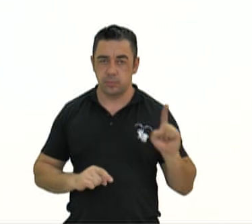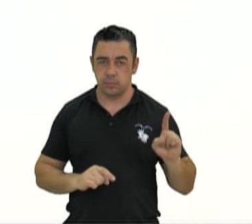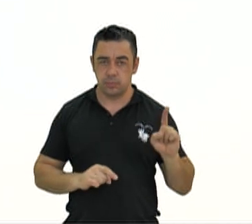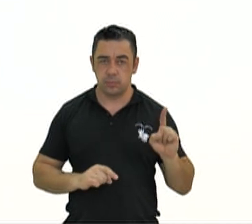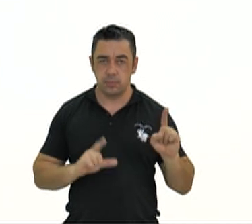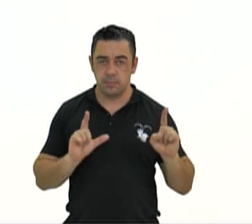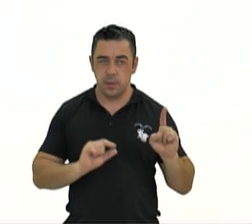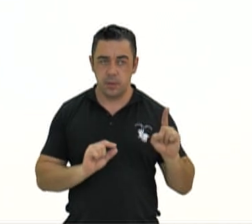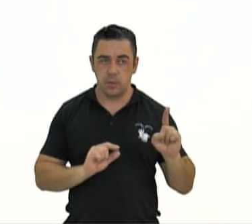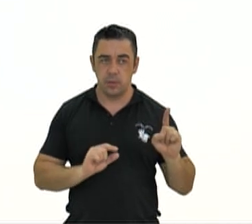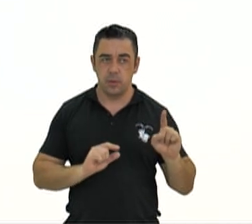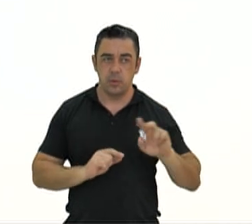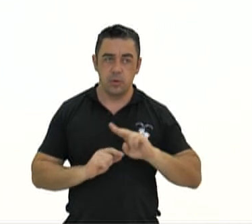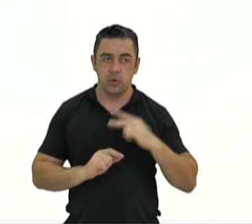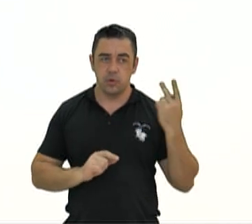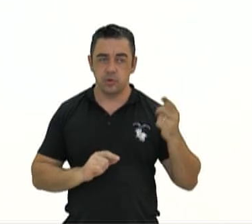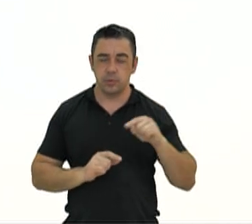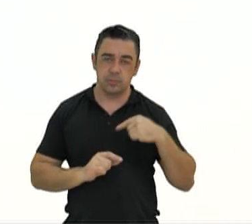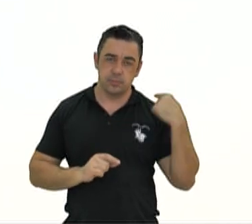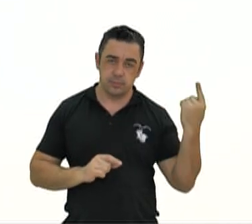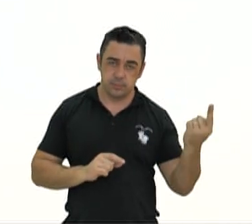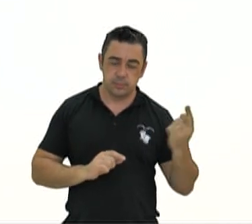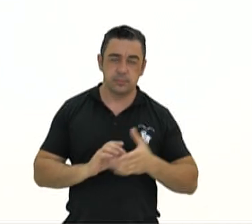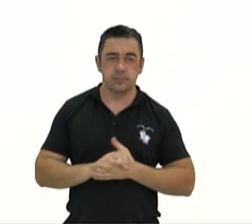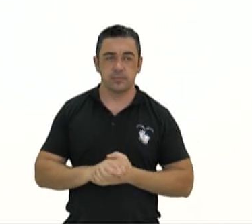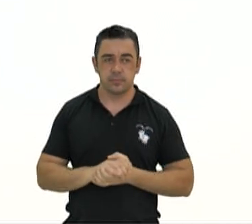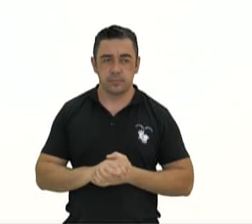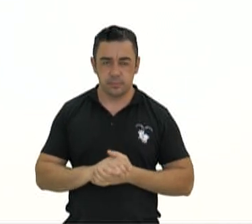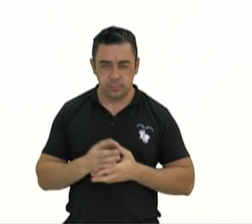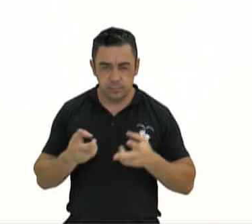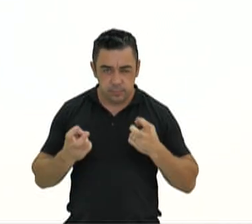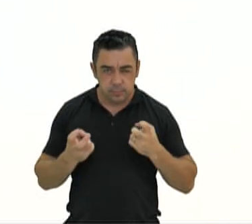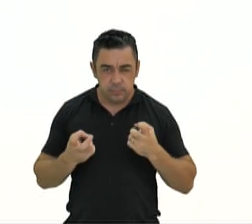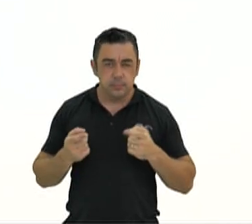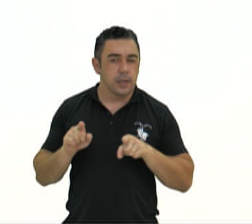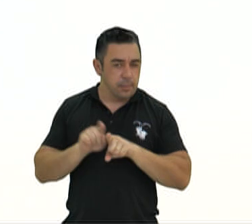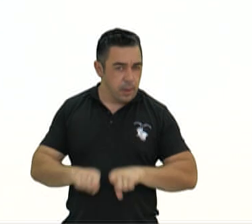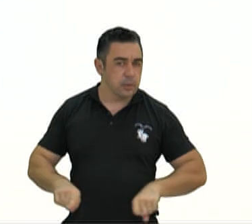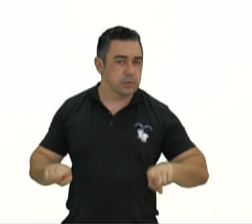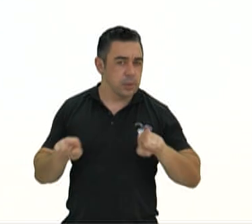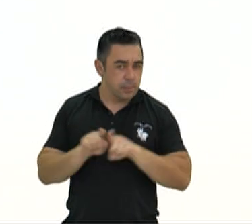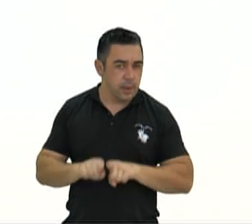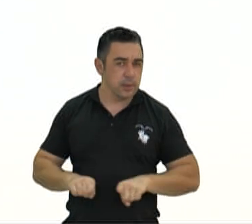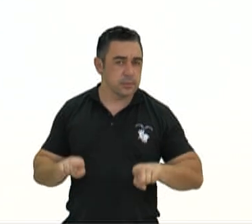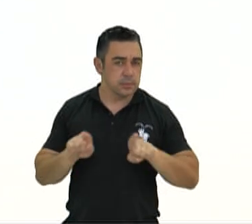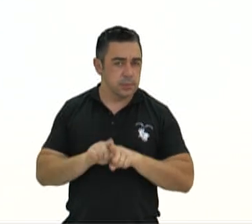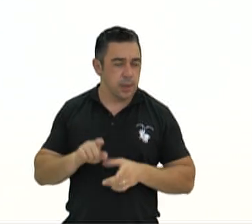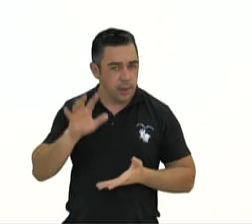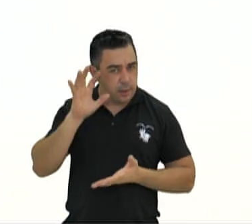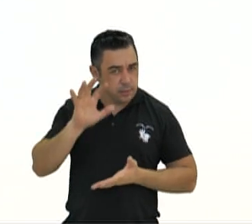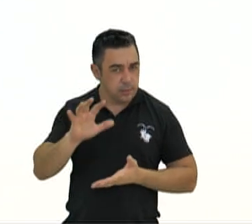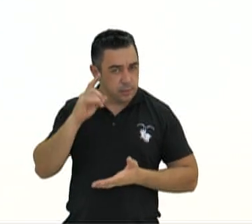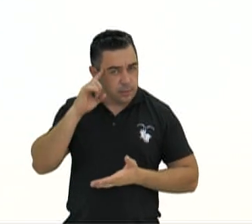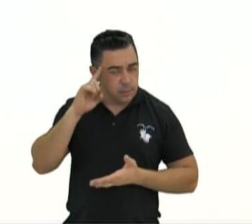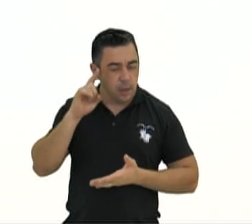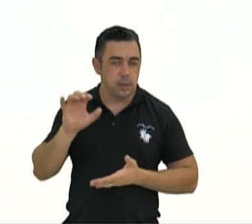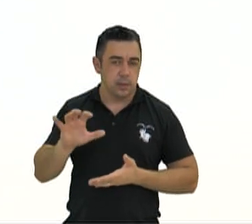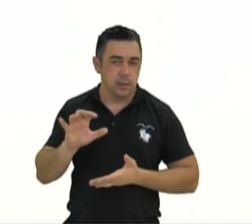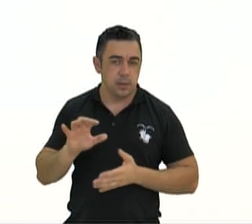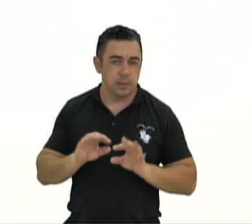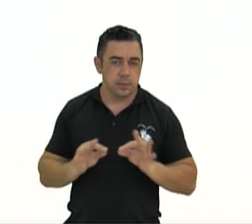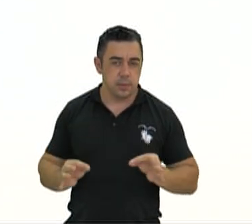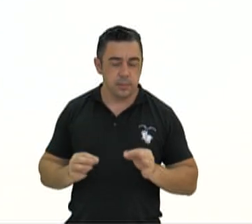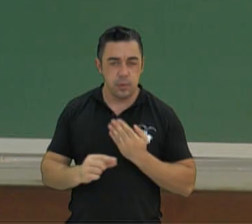menos hidrogenado, o hidrogênio ao carbono mais hidrogenado. Está vendo que vai repetindo? A ideia é simples. Seguiu a regra